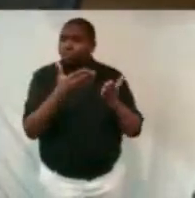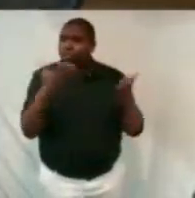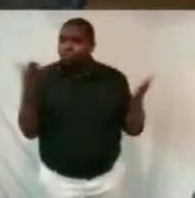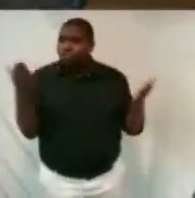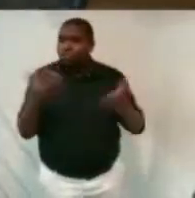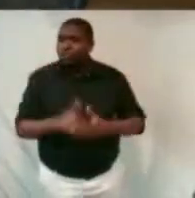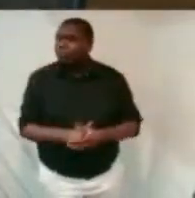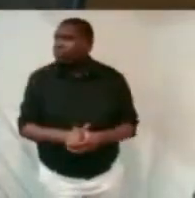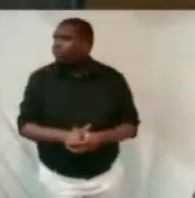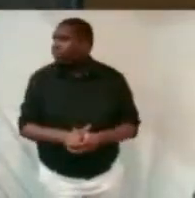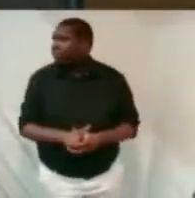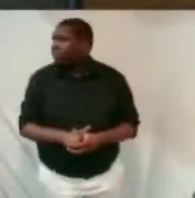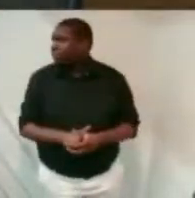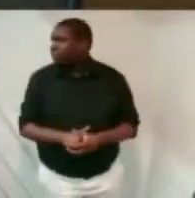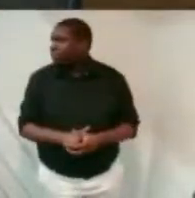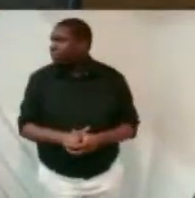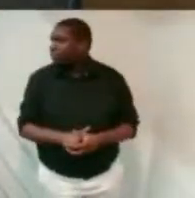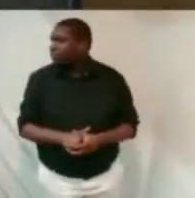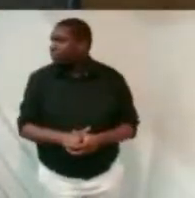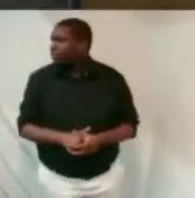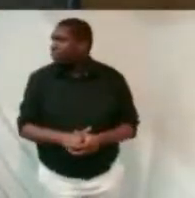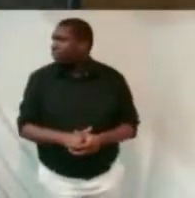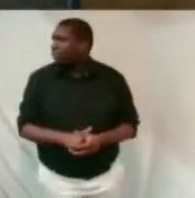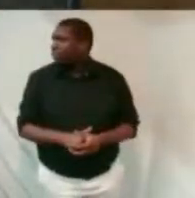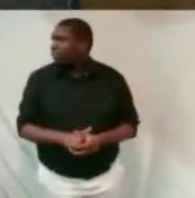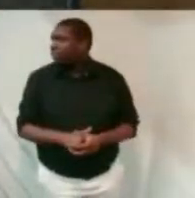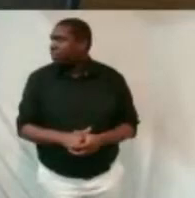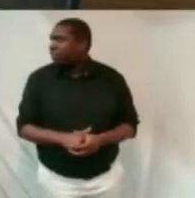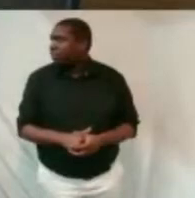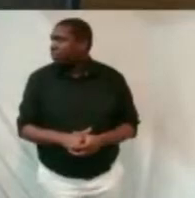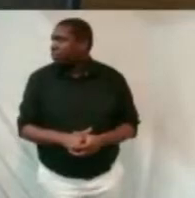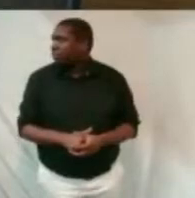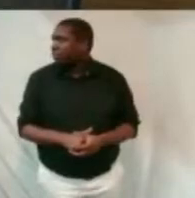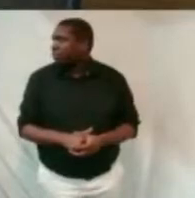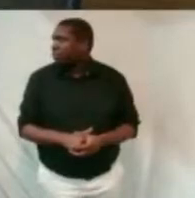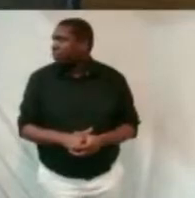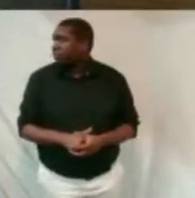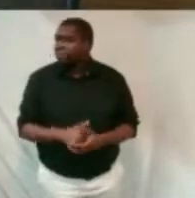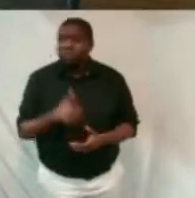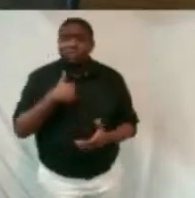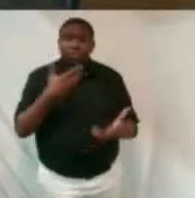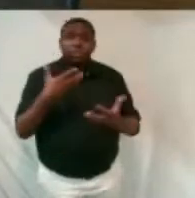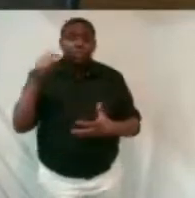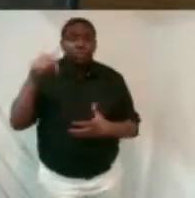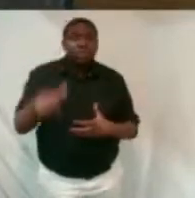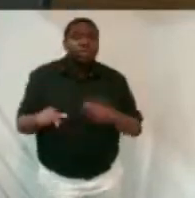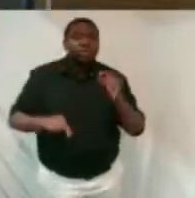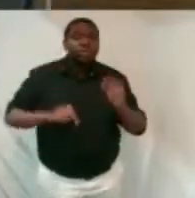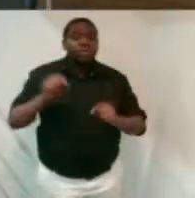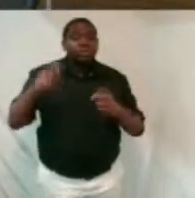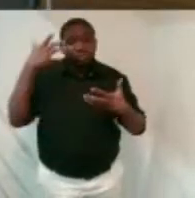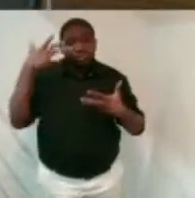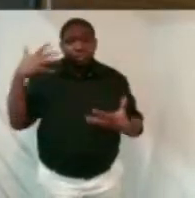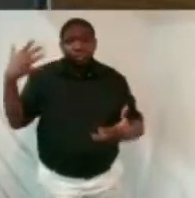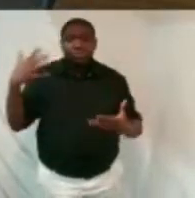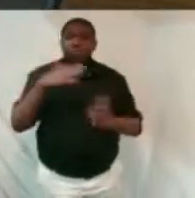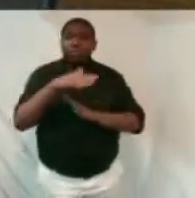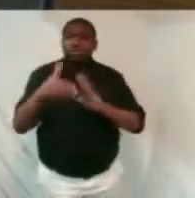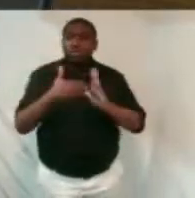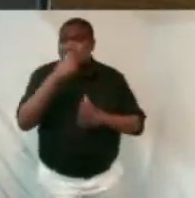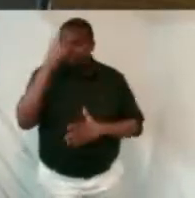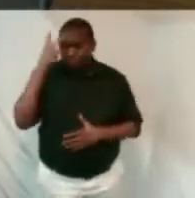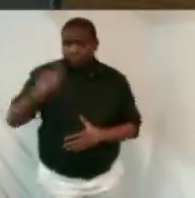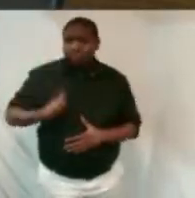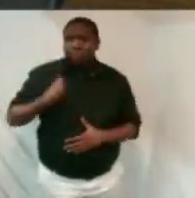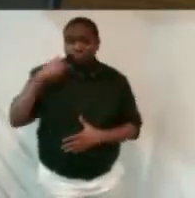Eu quero, inicialmente, antes até das minhas homenagens aqui a todos os presentes,